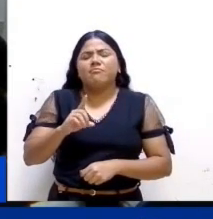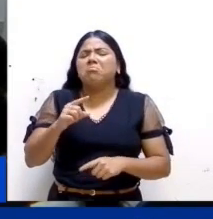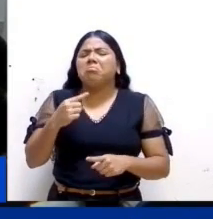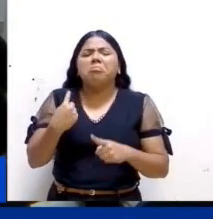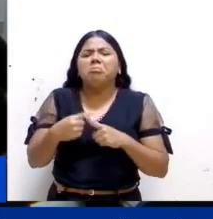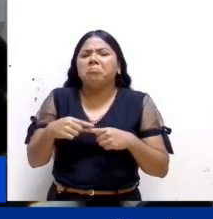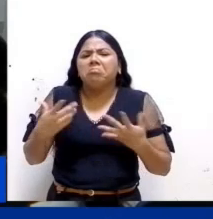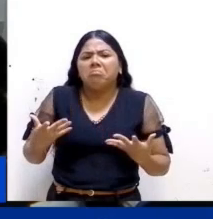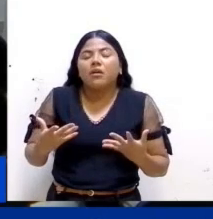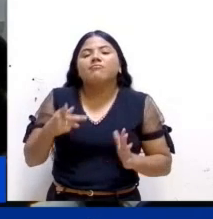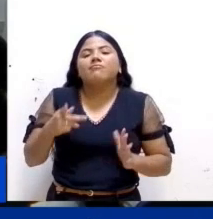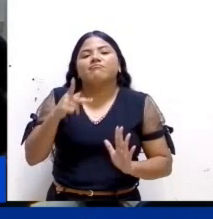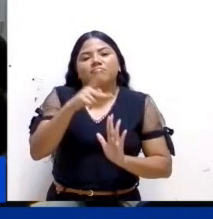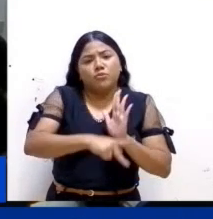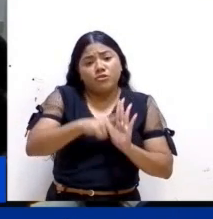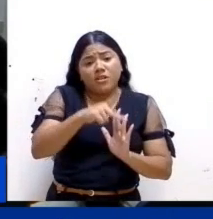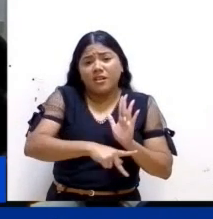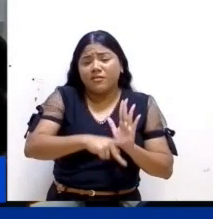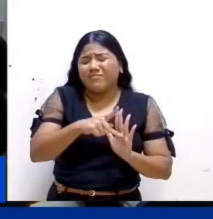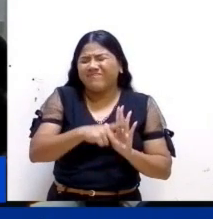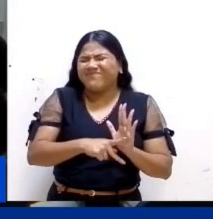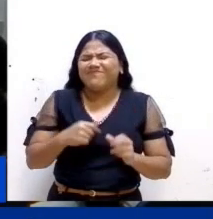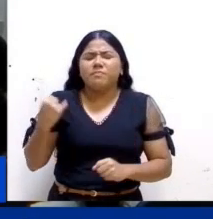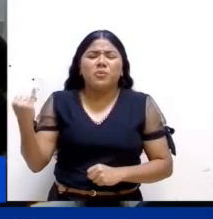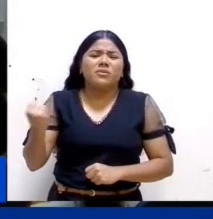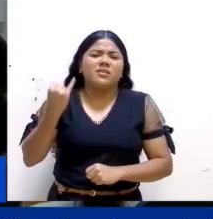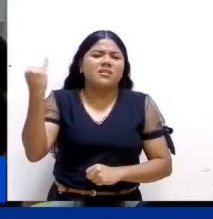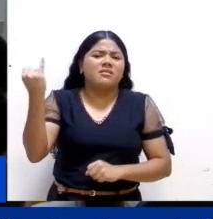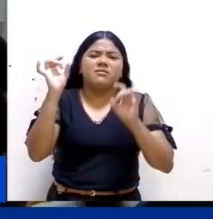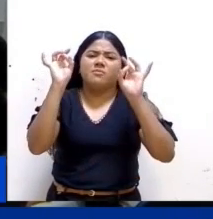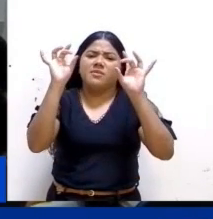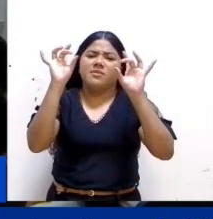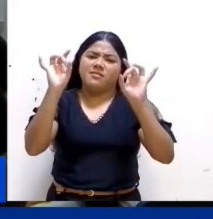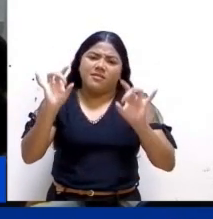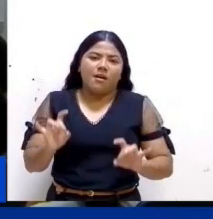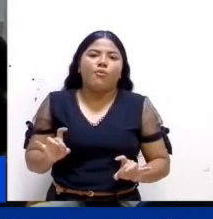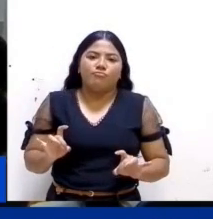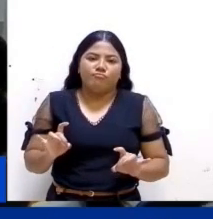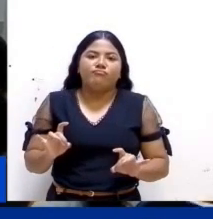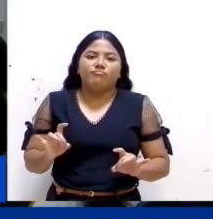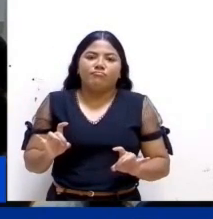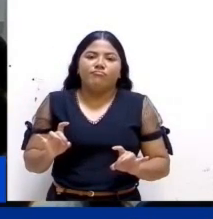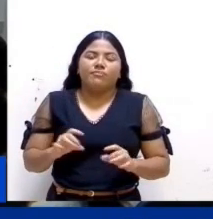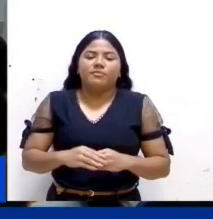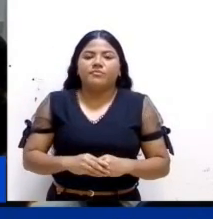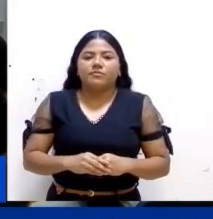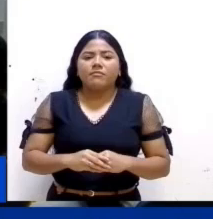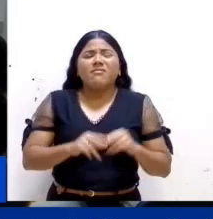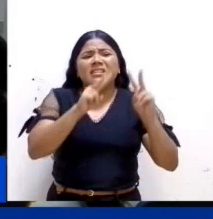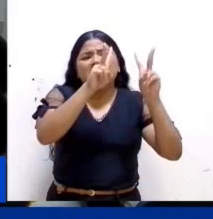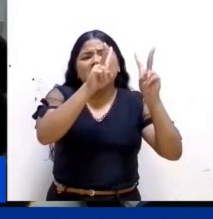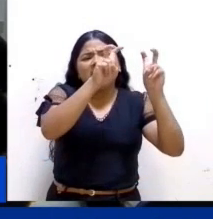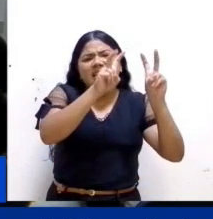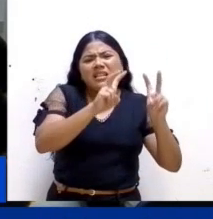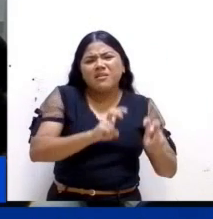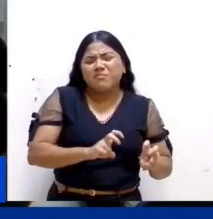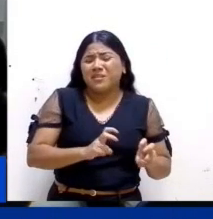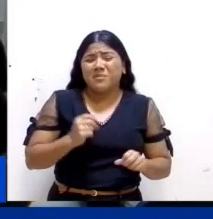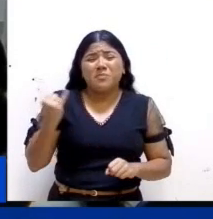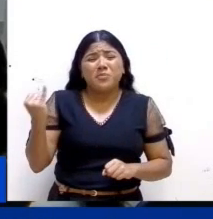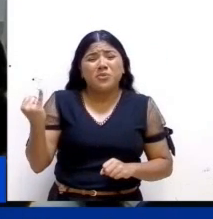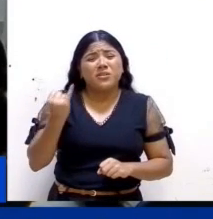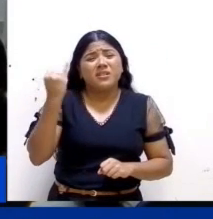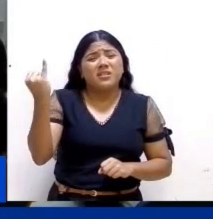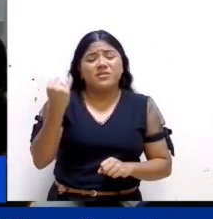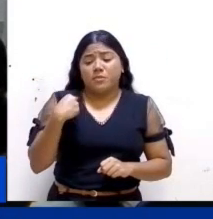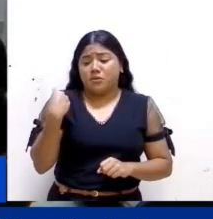um projeto que já é exitoso, na parte central do palco. A palestrante Gabriela Valente é